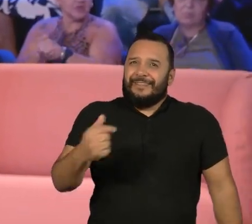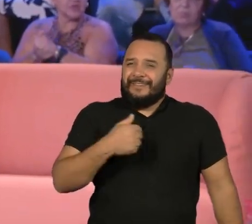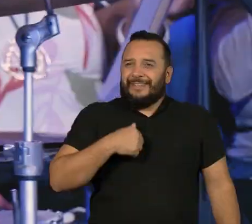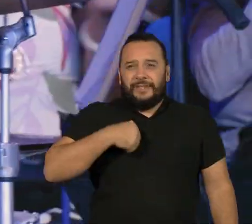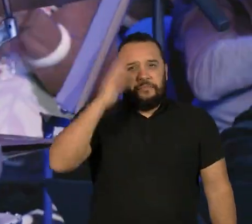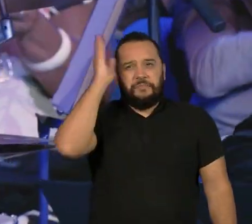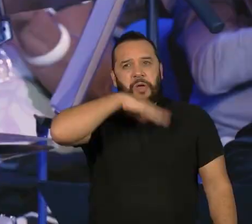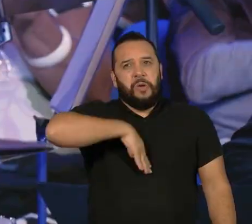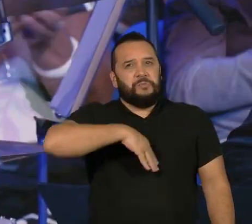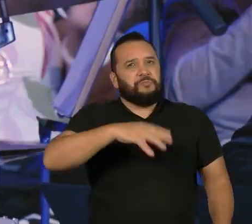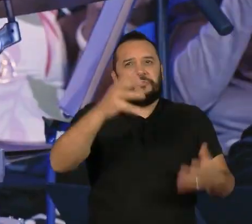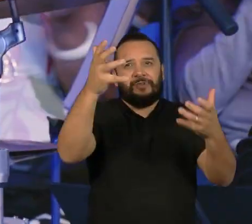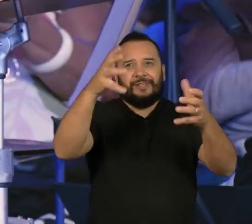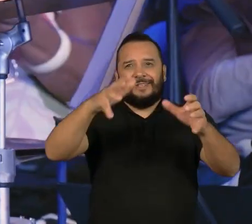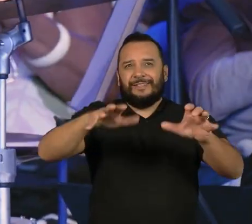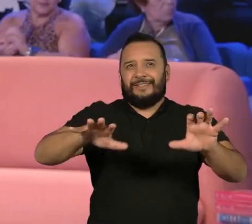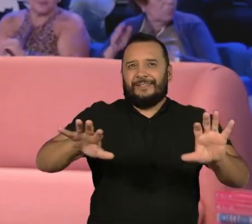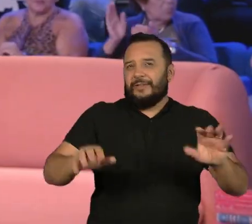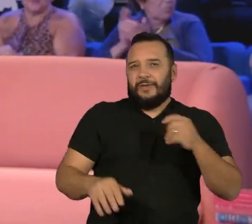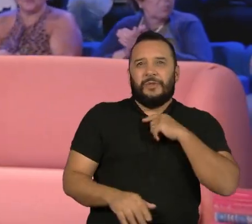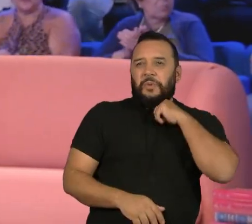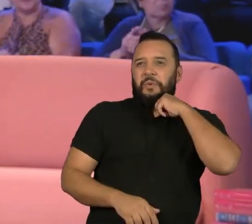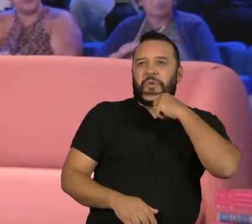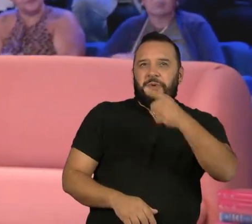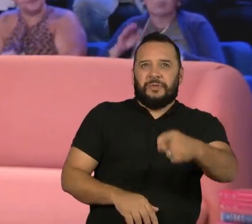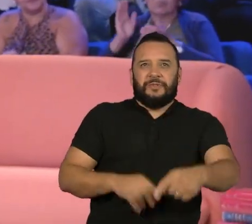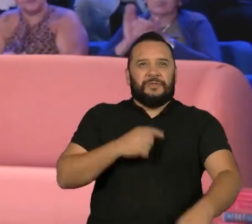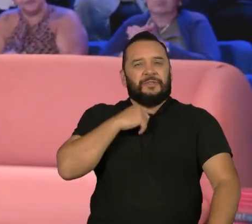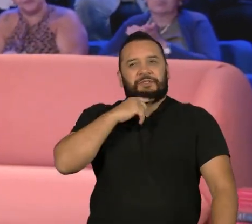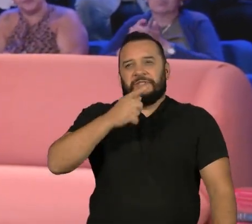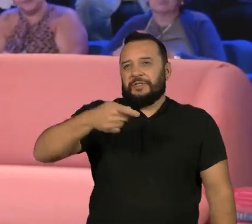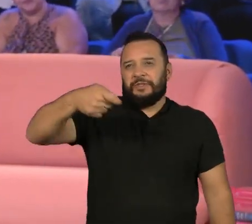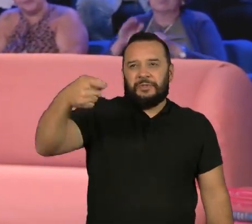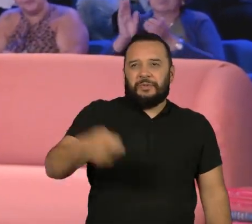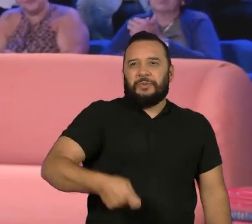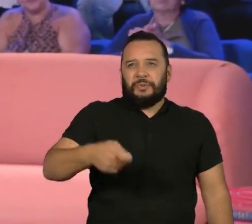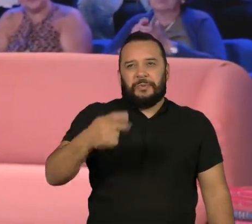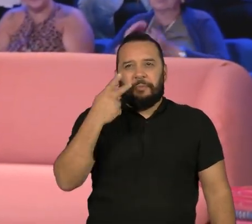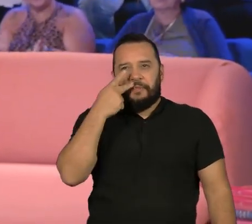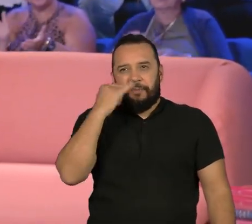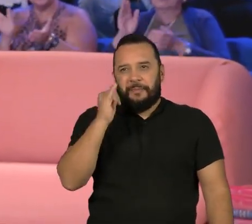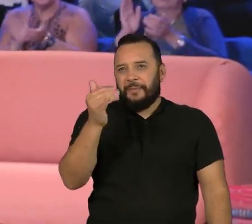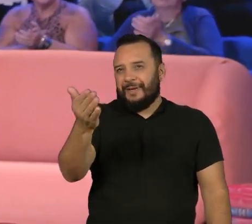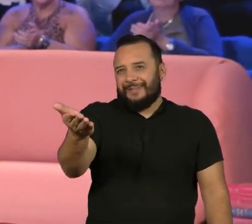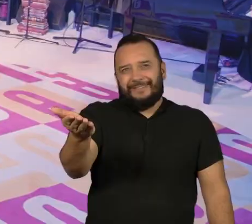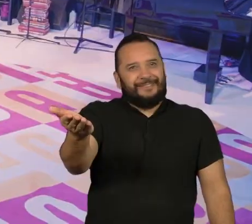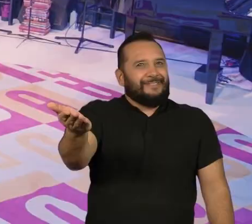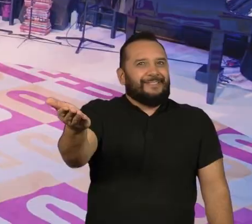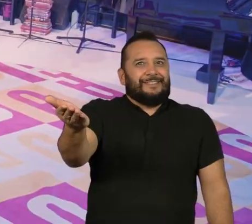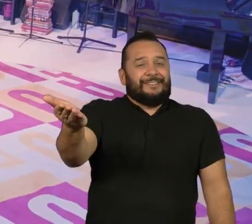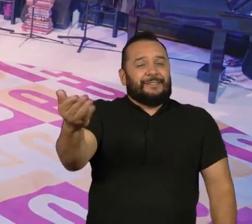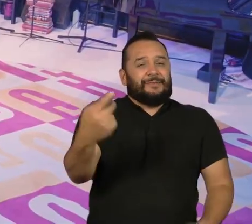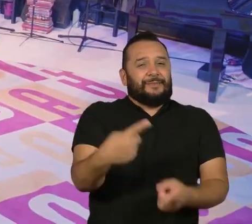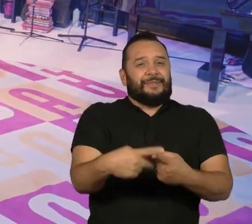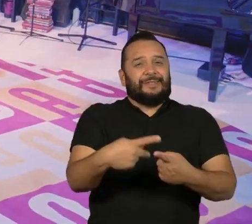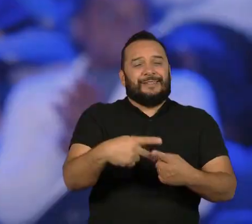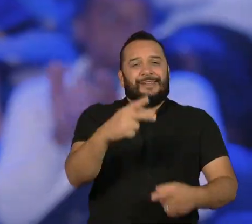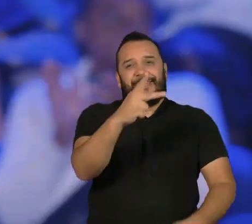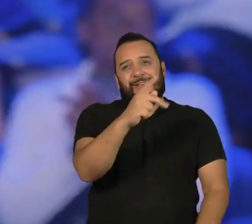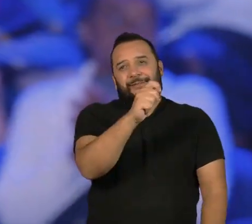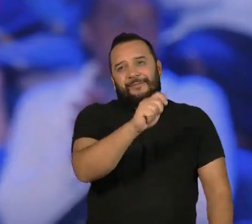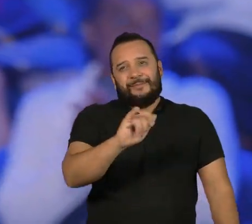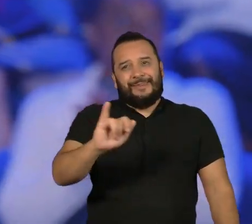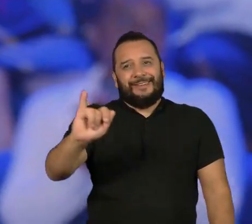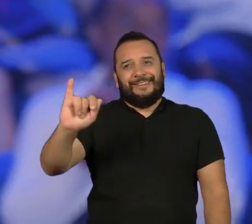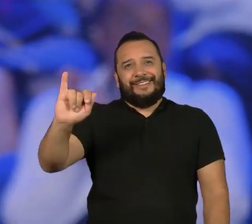cruel, não consigo ser duro com o pai, pois o pai,